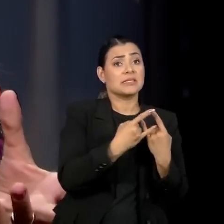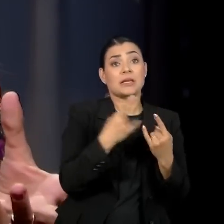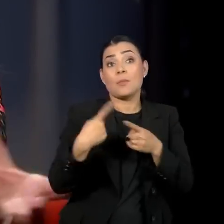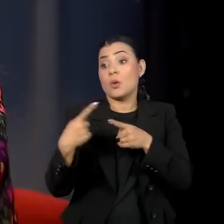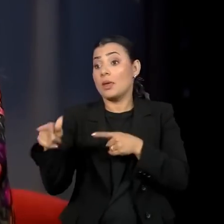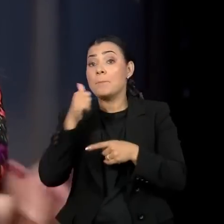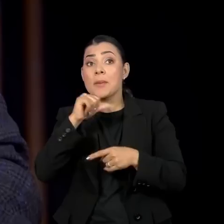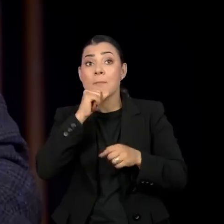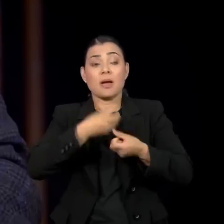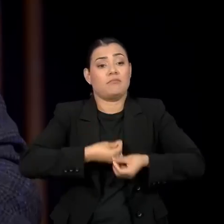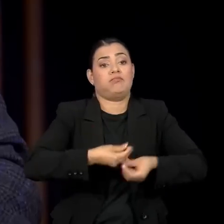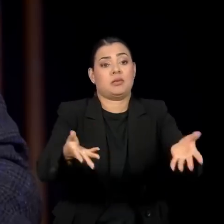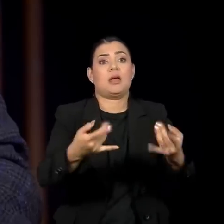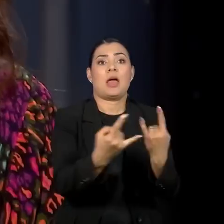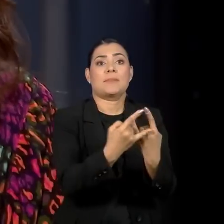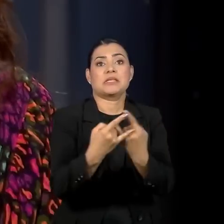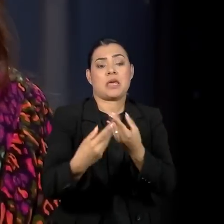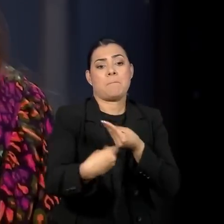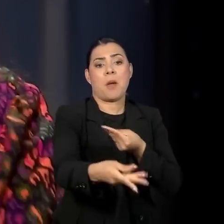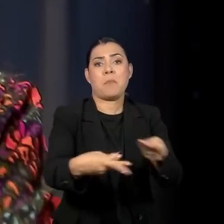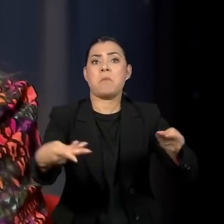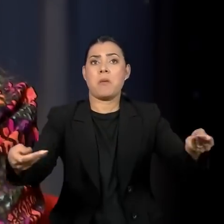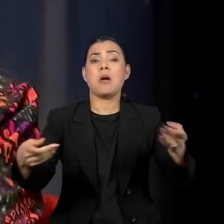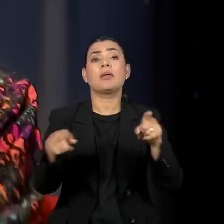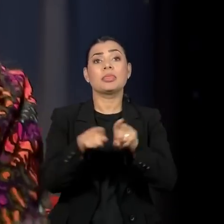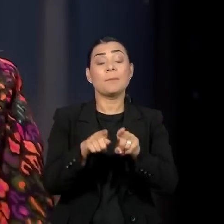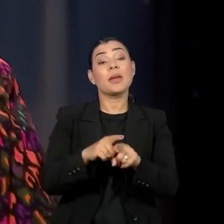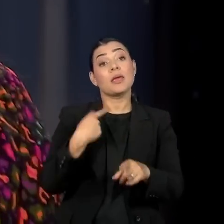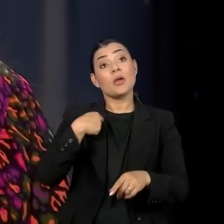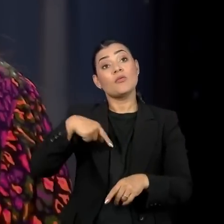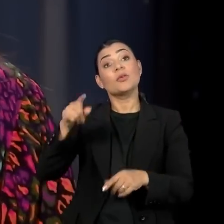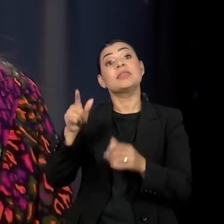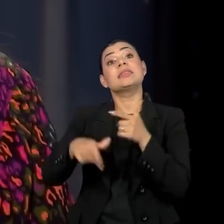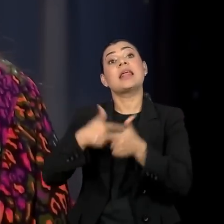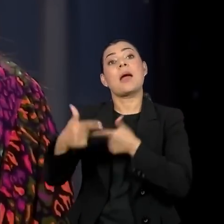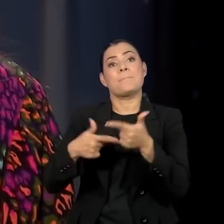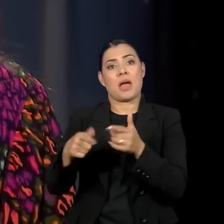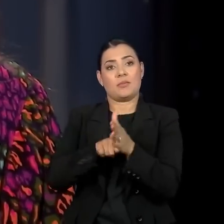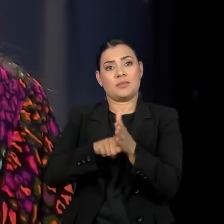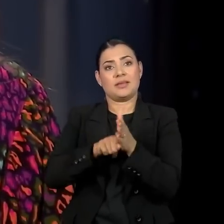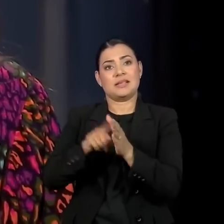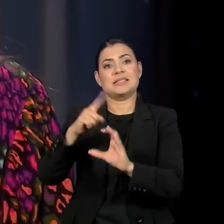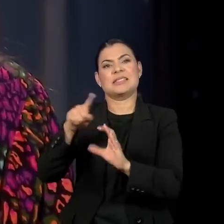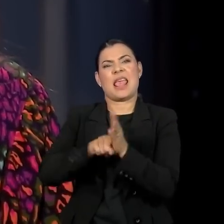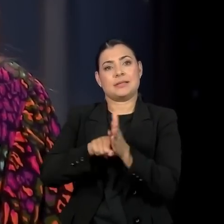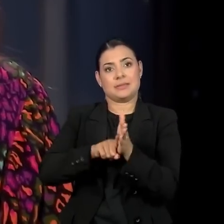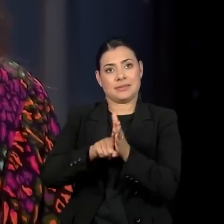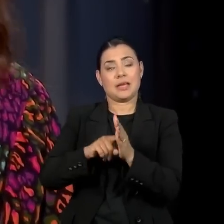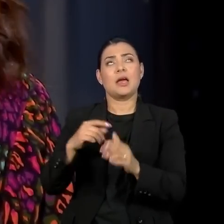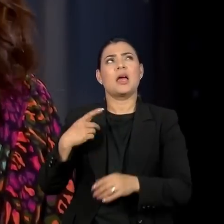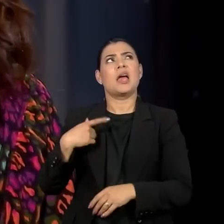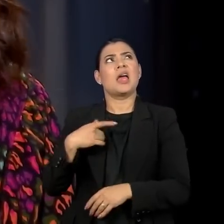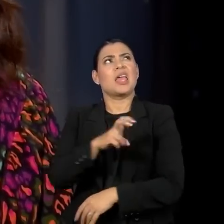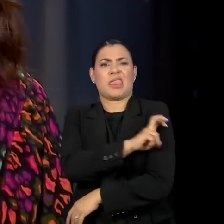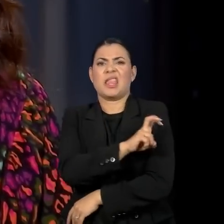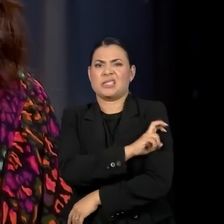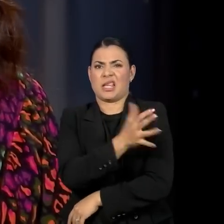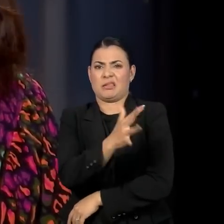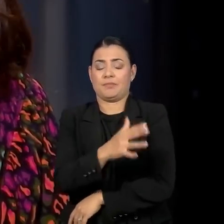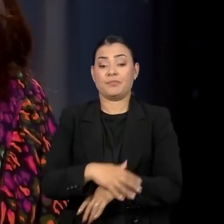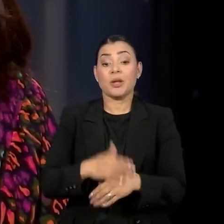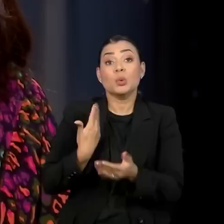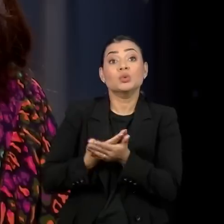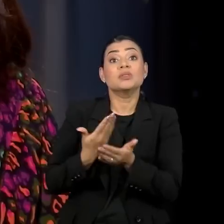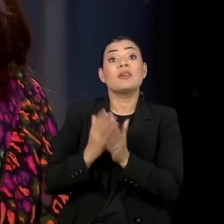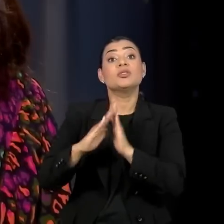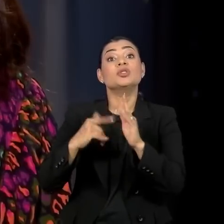fazer campanha, distribuir a camisinha. E aí eu tive uma vez um trabalho de ciências, acho que eu estava na 5ª série. E eu estudava numa